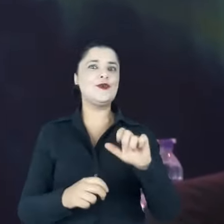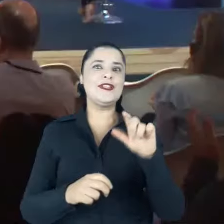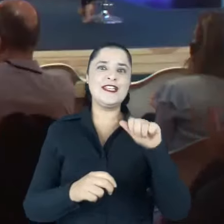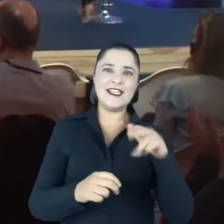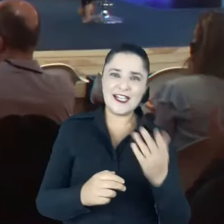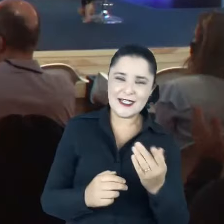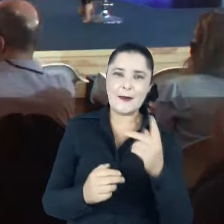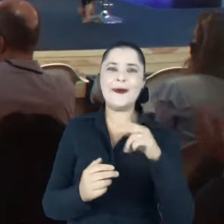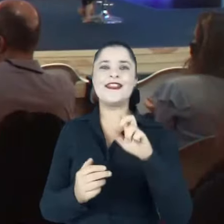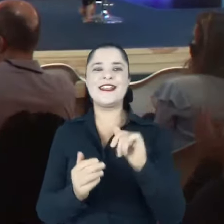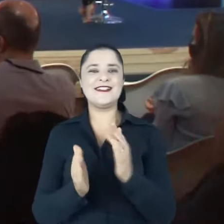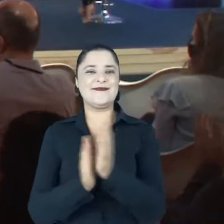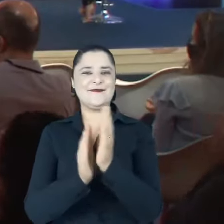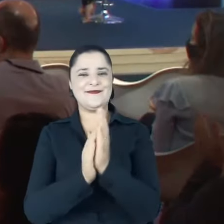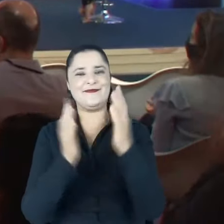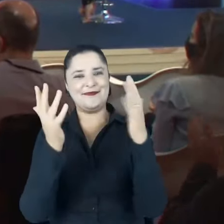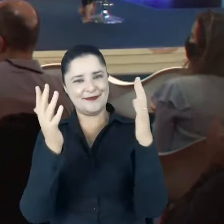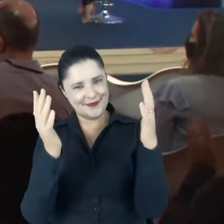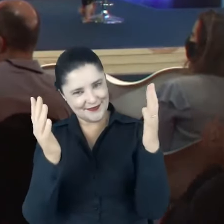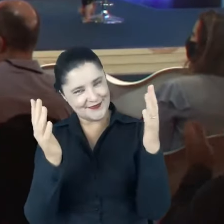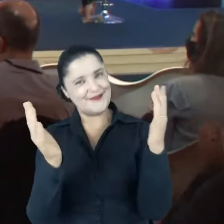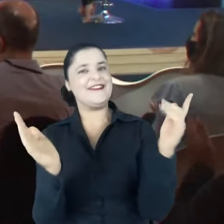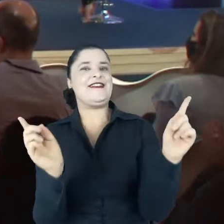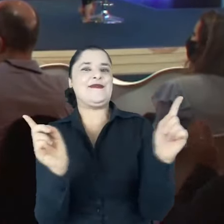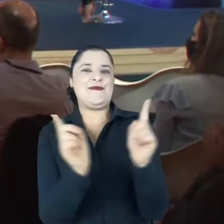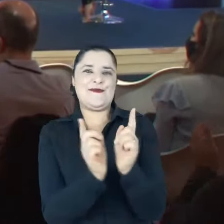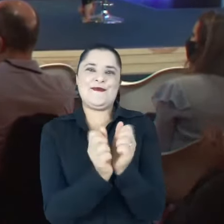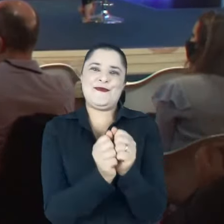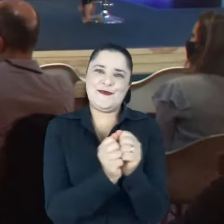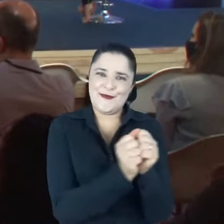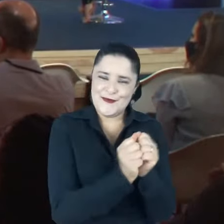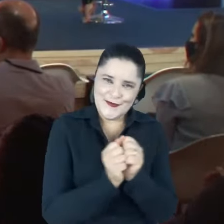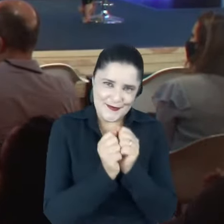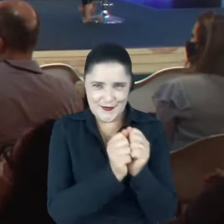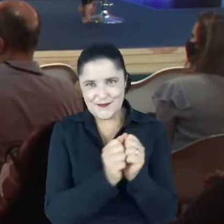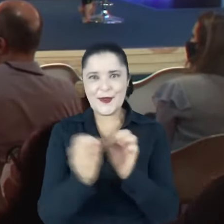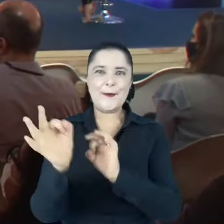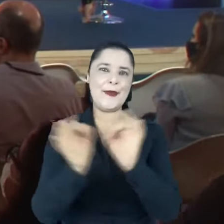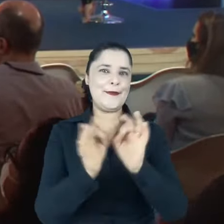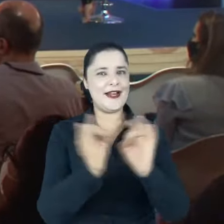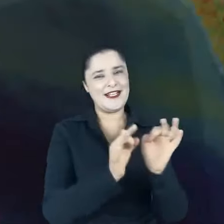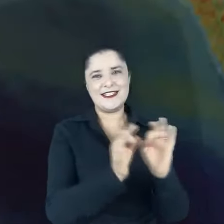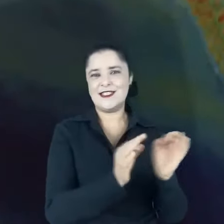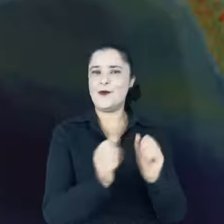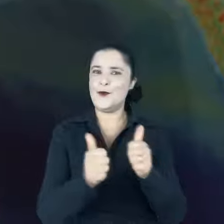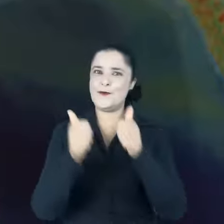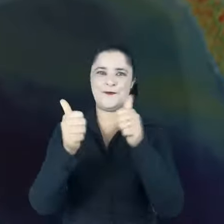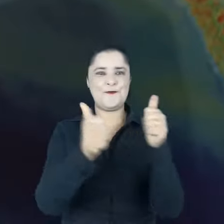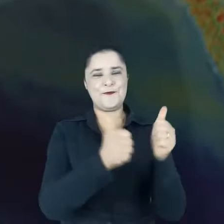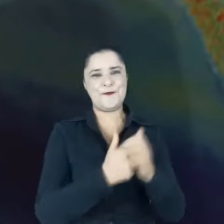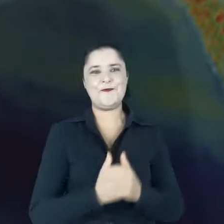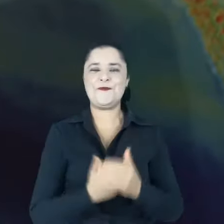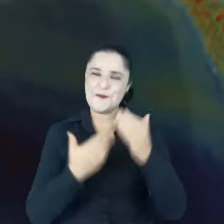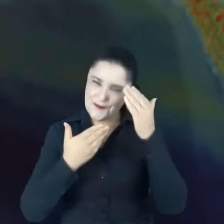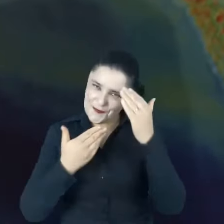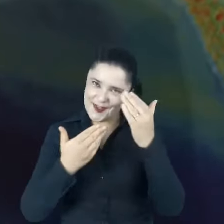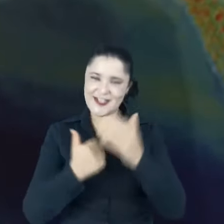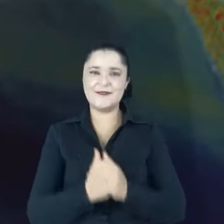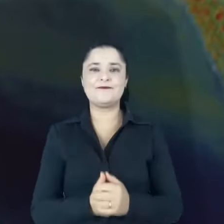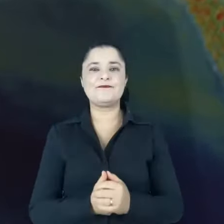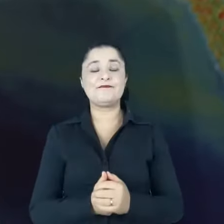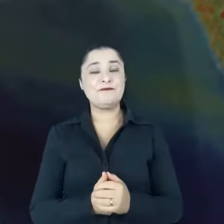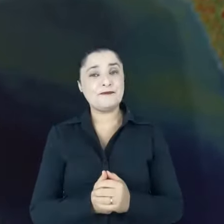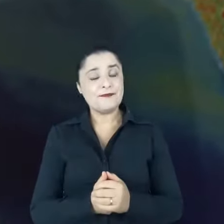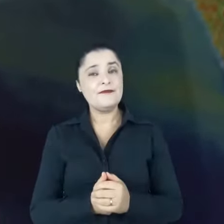e pushing essa agenda. A preparação foi brilhante. Obrigada. Gente, acho que é